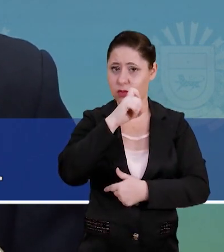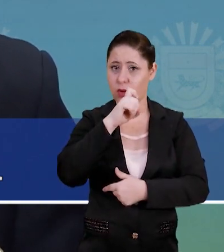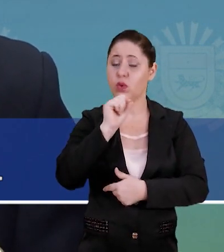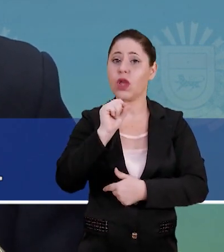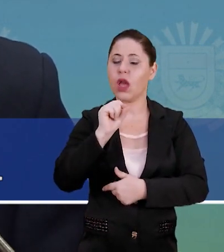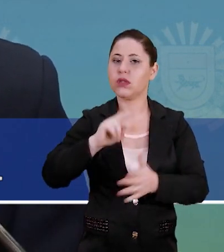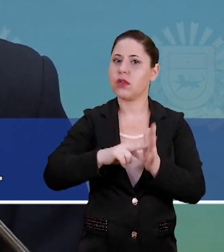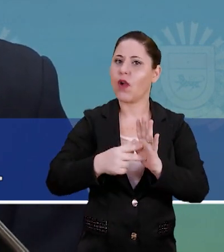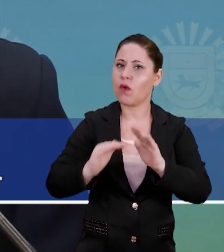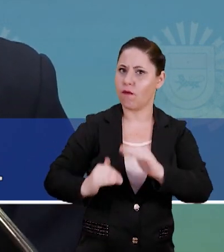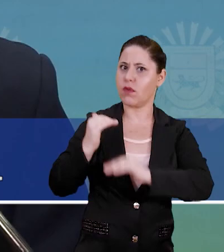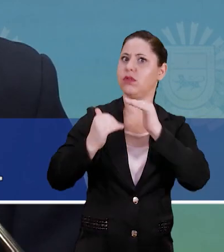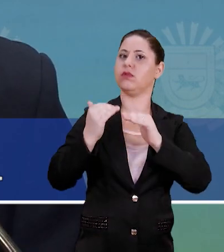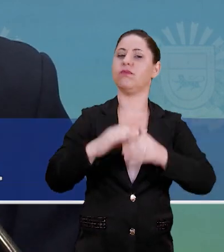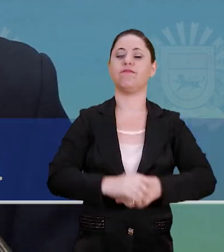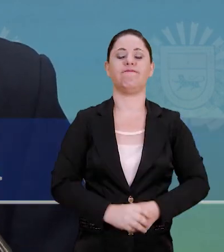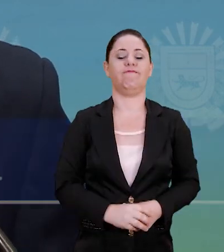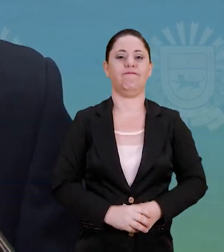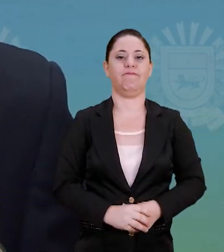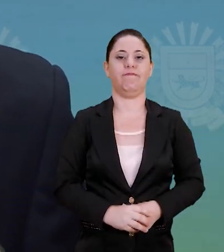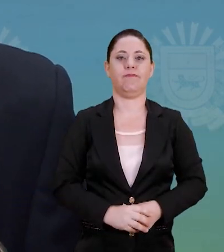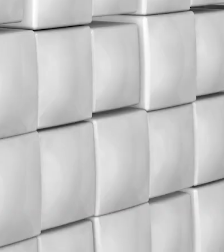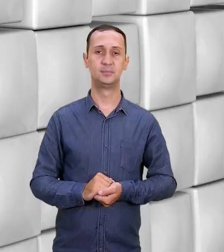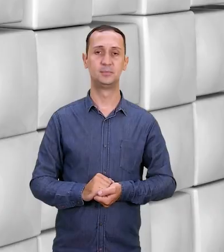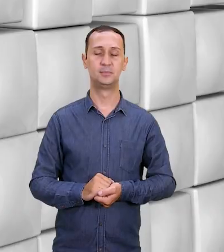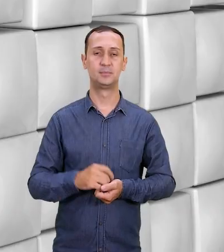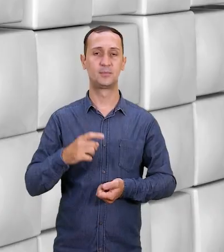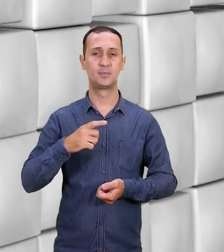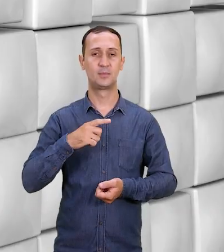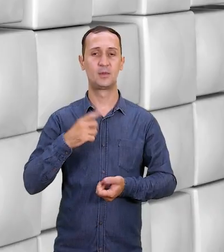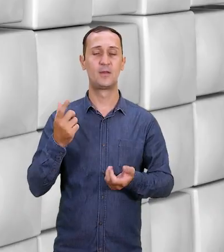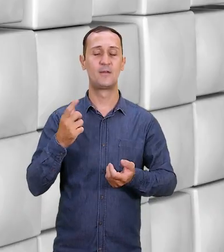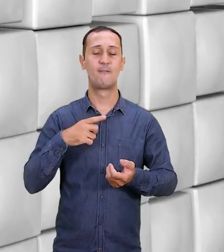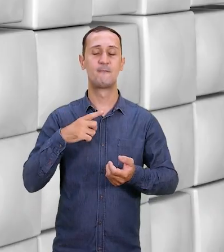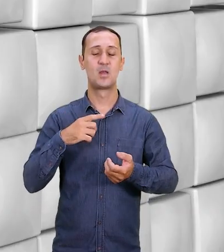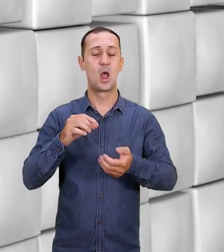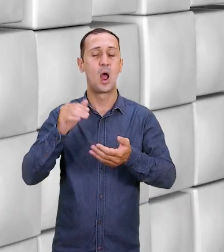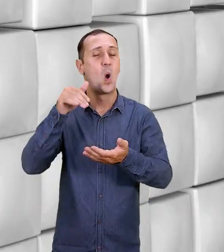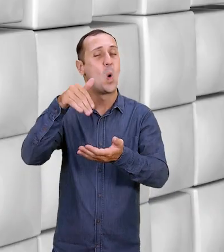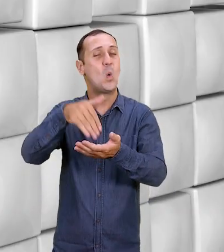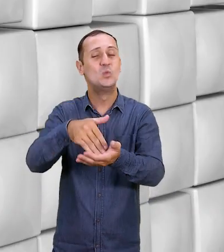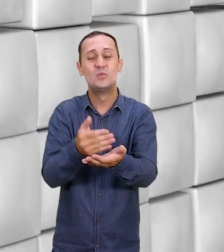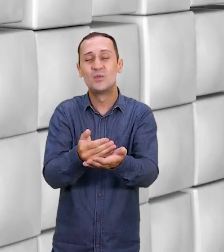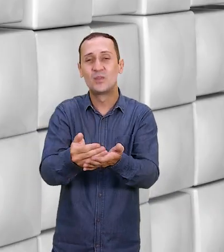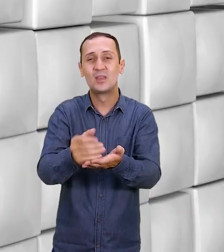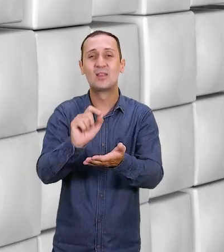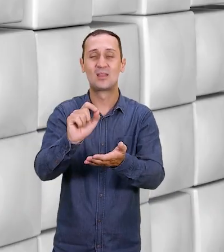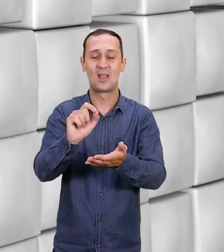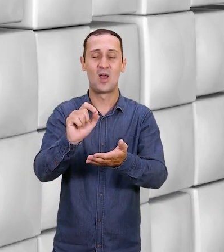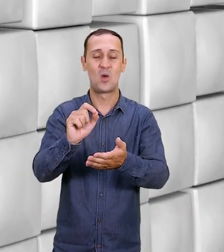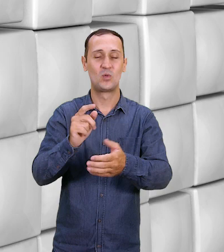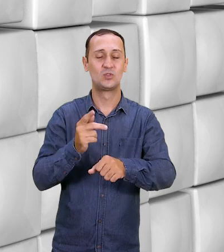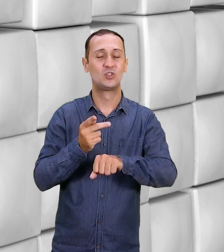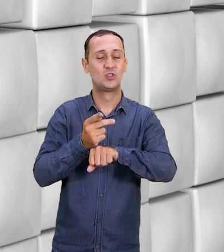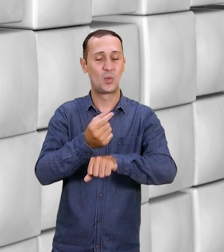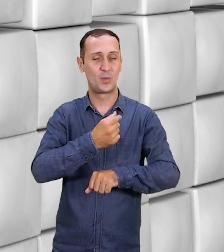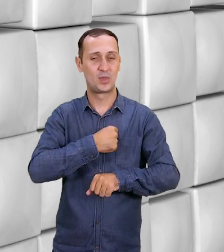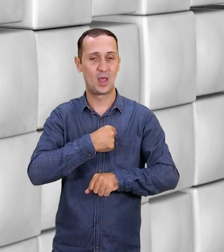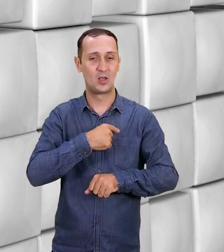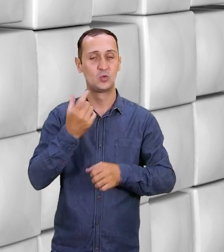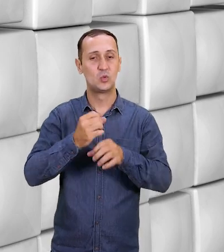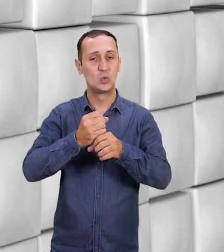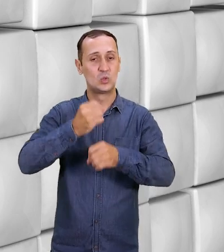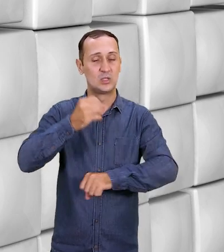ela significou um avanço, isso sem dúvida. Em uma das últimas homenagens do ano, engenheiros